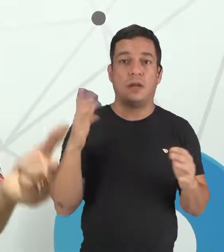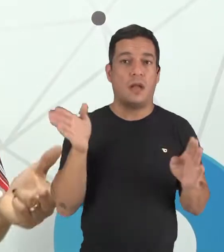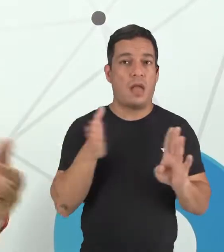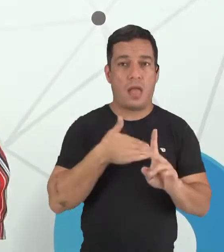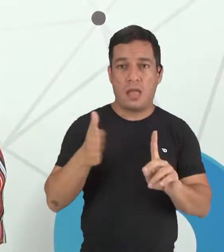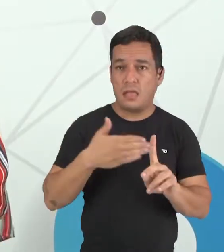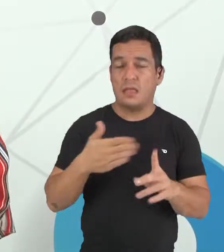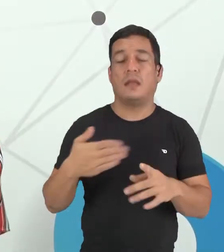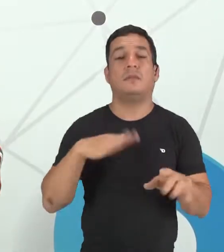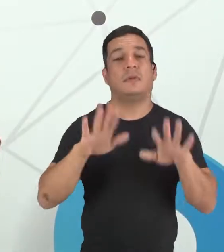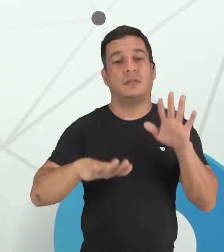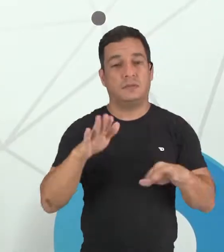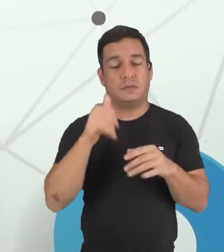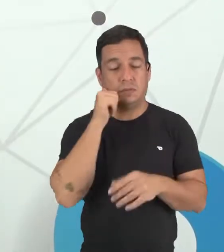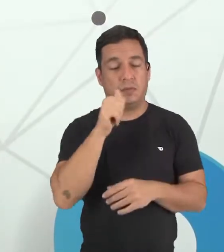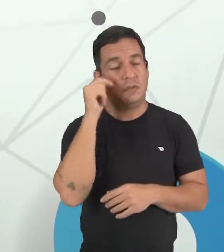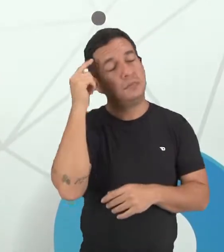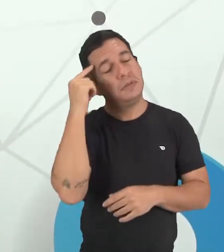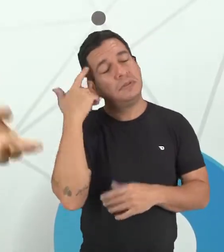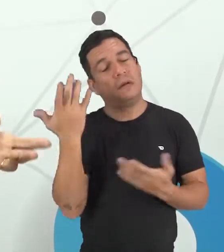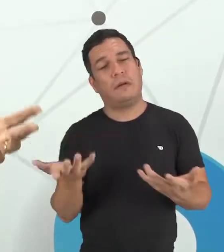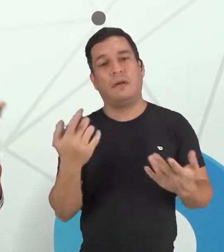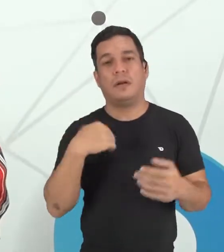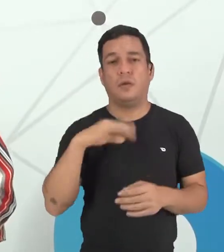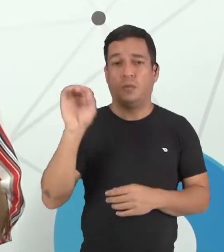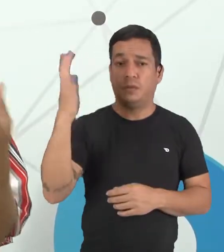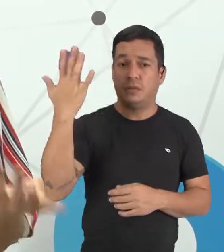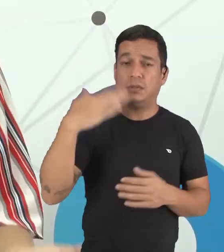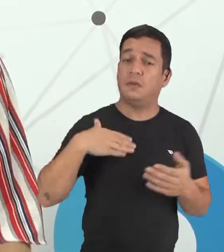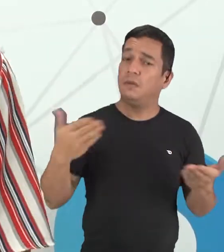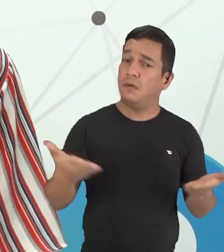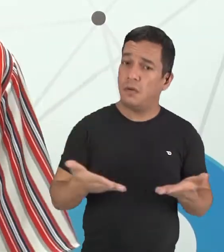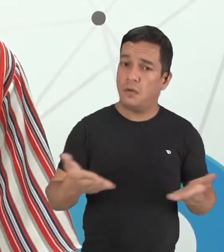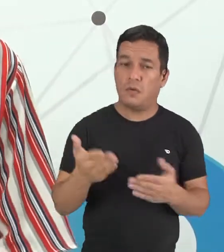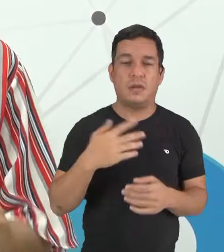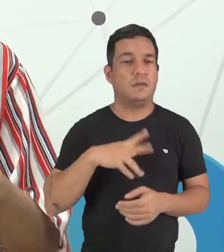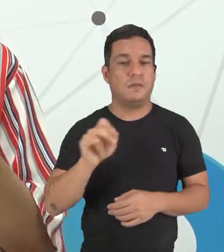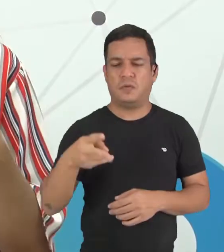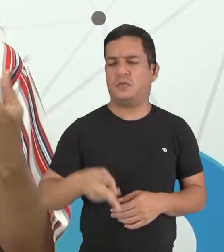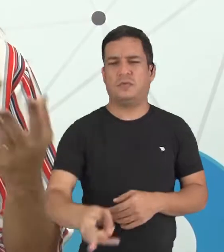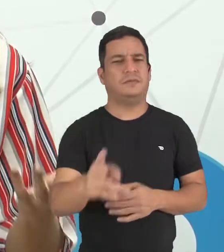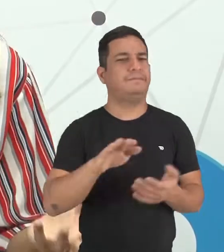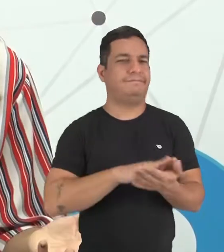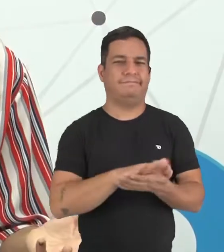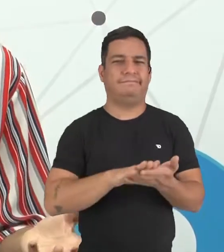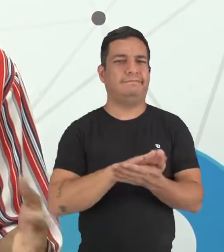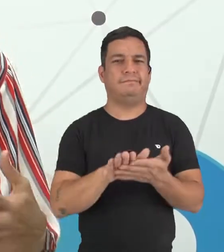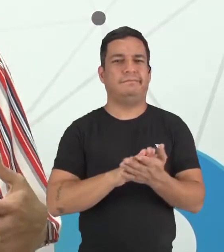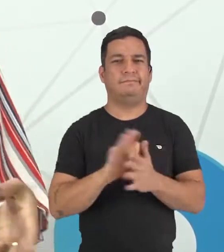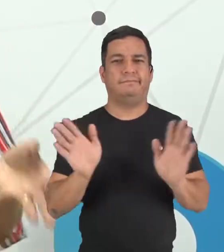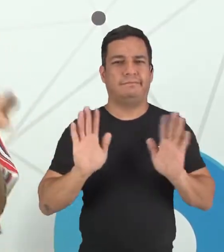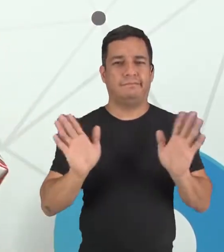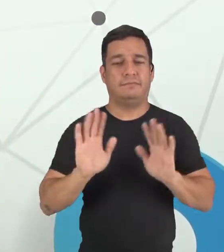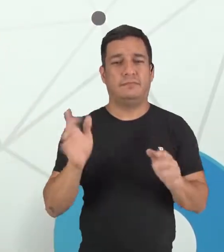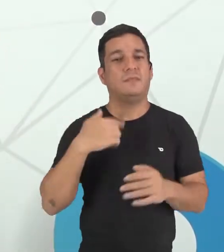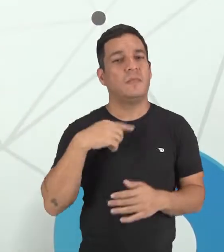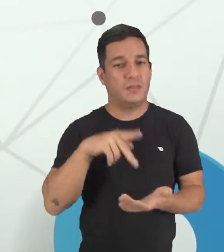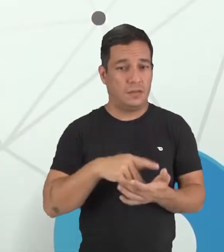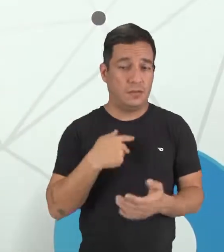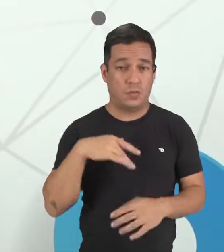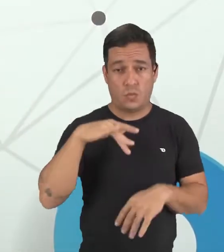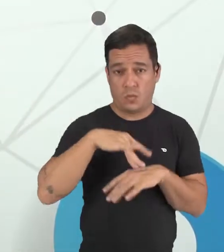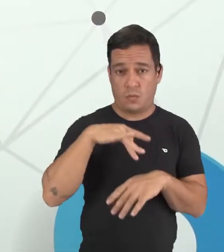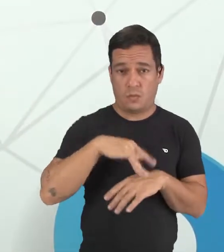os tapas, e aí a mulher muitas vezes pensa, isso aconteceu agora, ele não vai cometer novamente, realmente eu